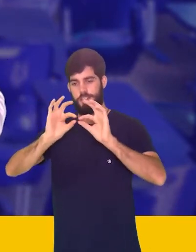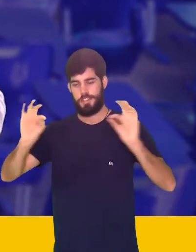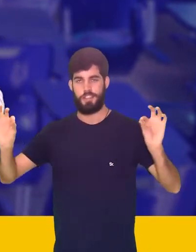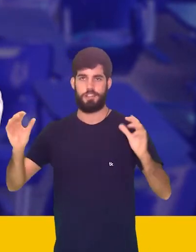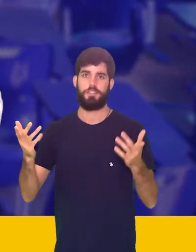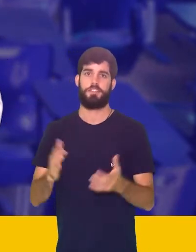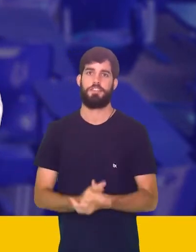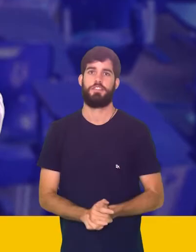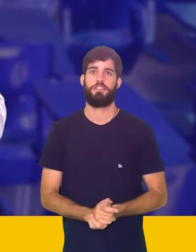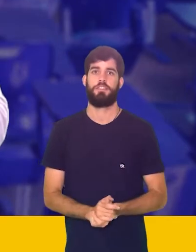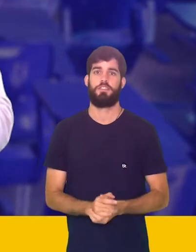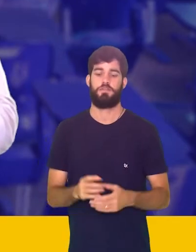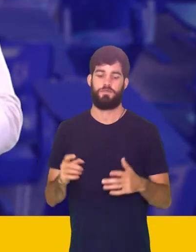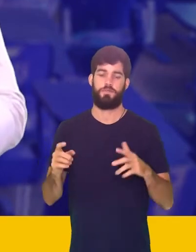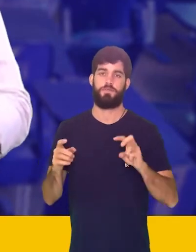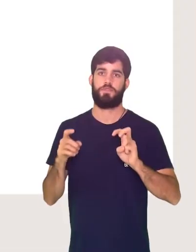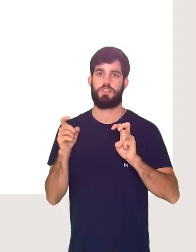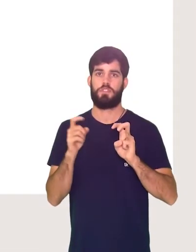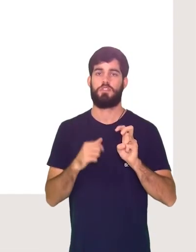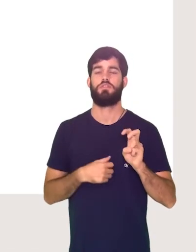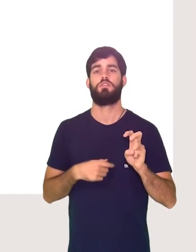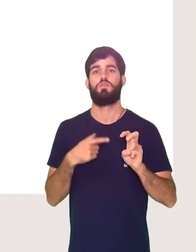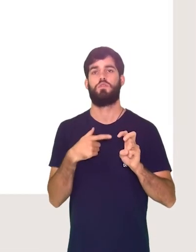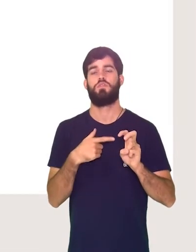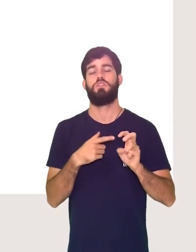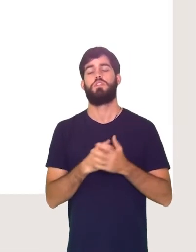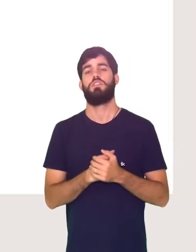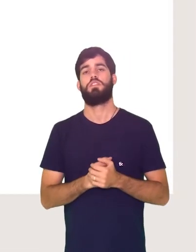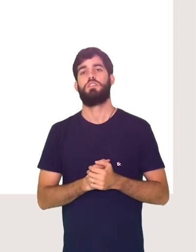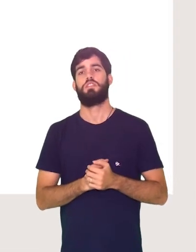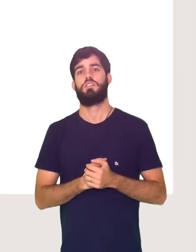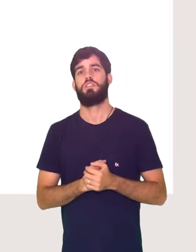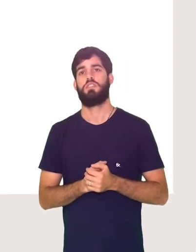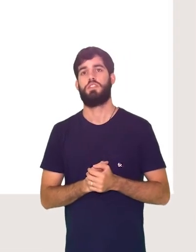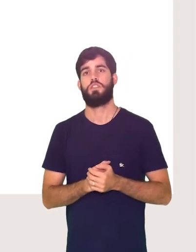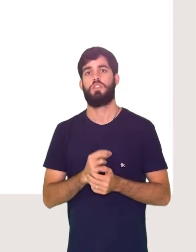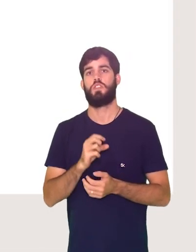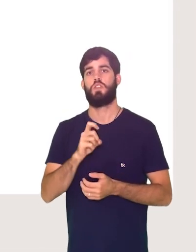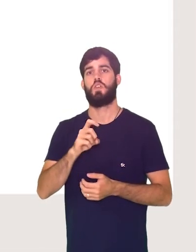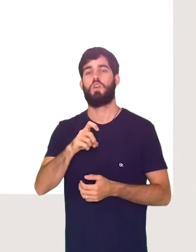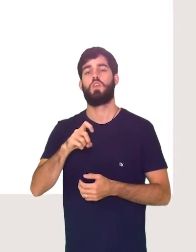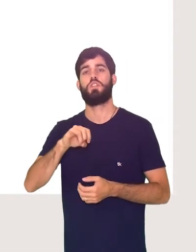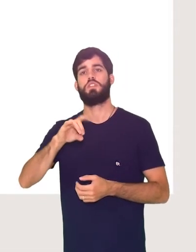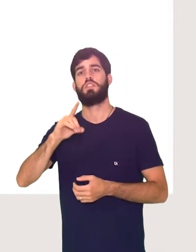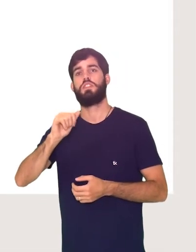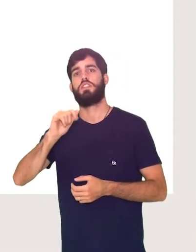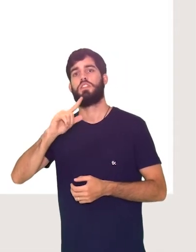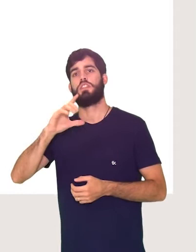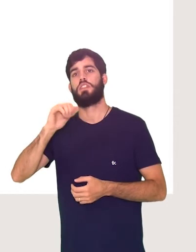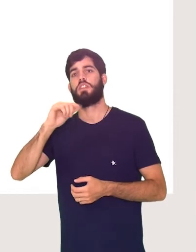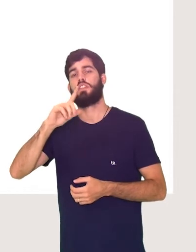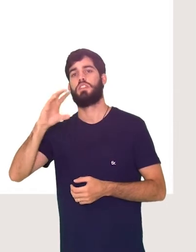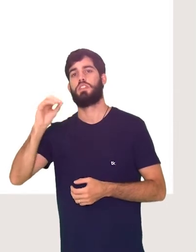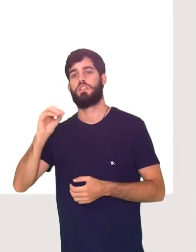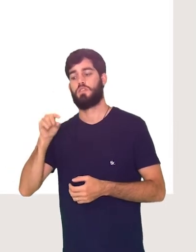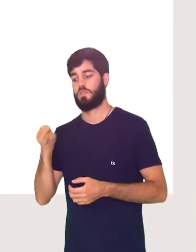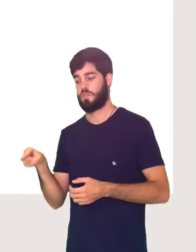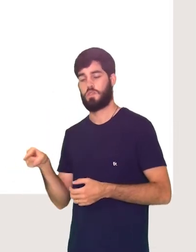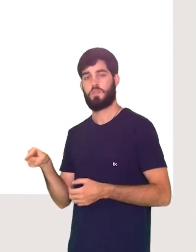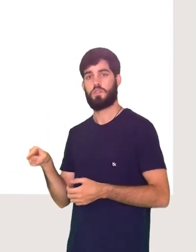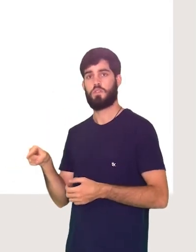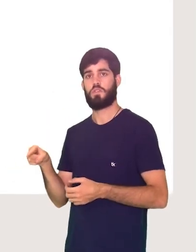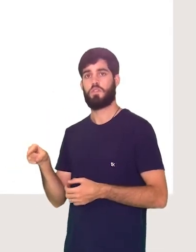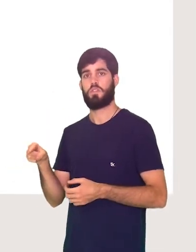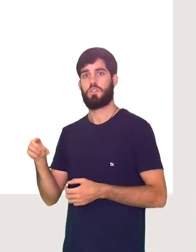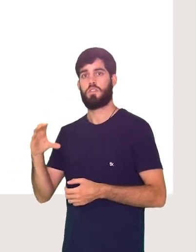veja a pergunta que ele fez no item 5. O número de oxidação do carbono no CO2 é mais 4. Aí eu lembro para vocês